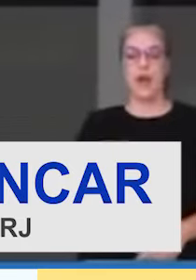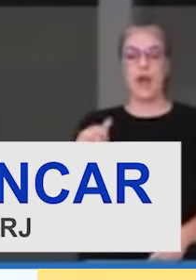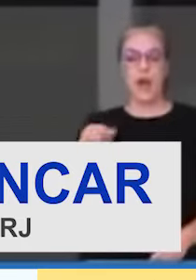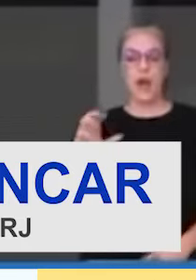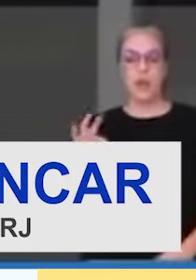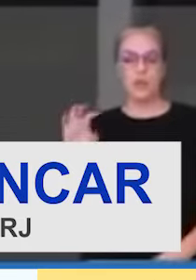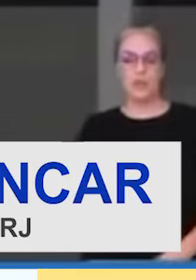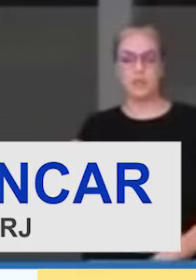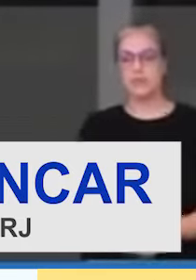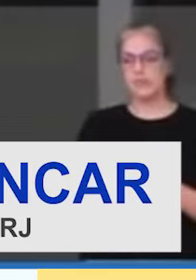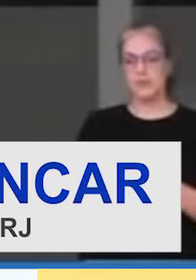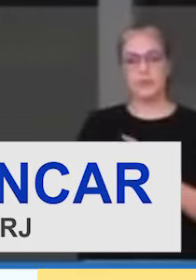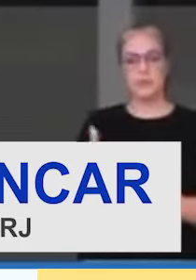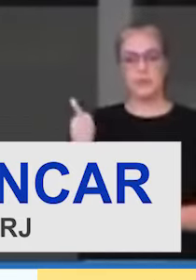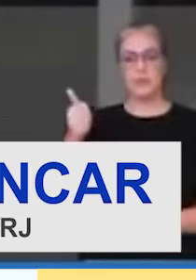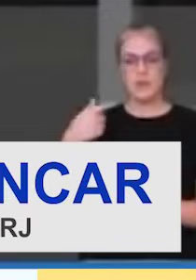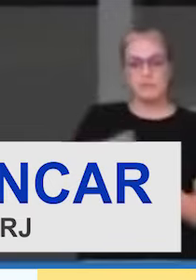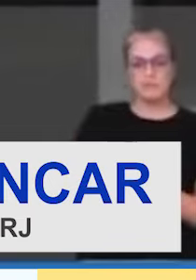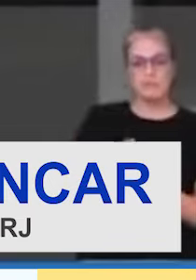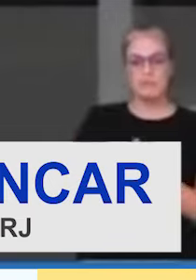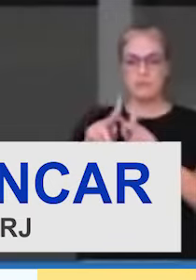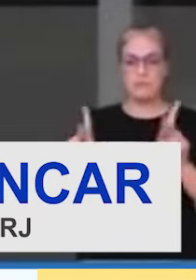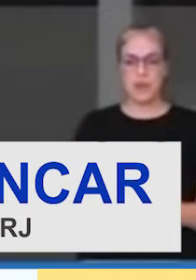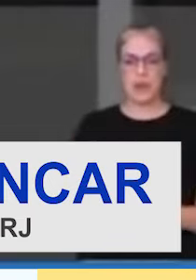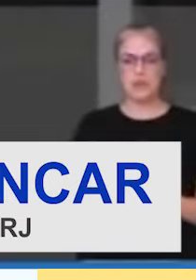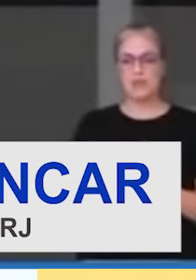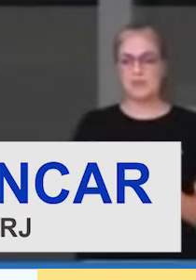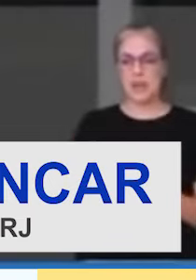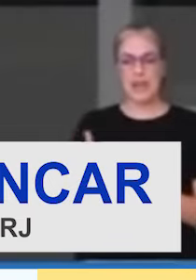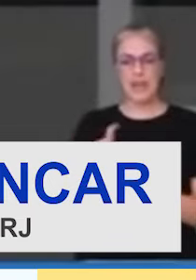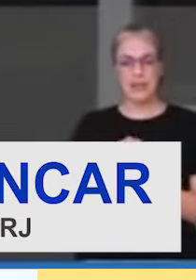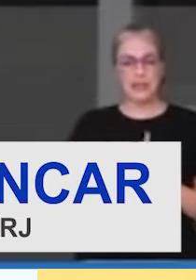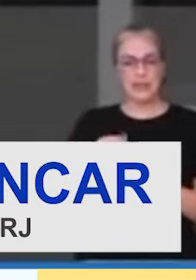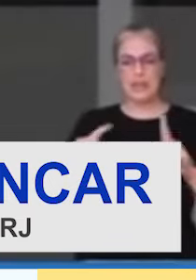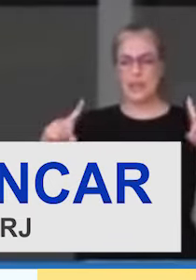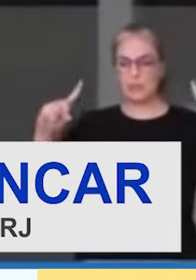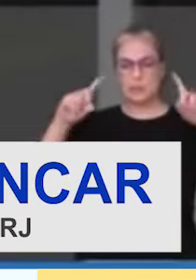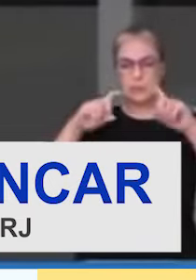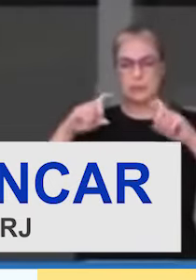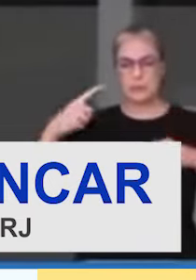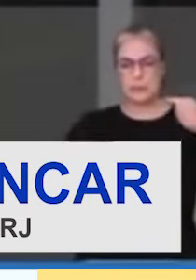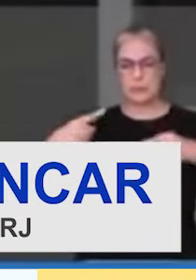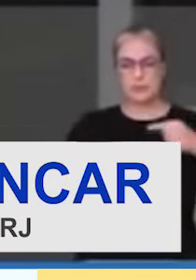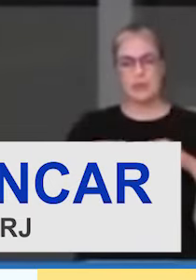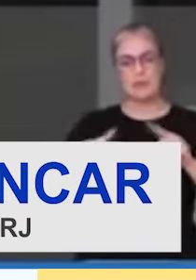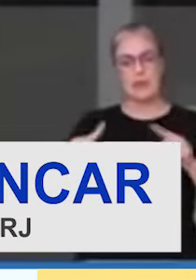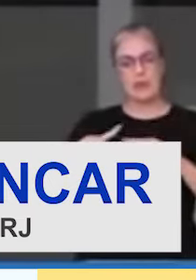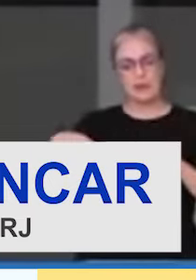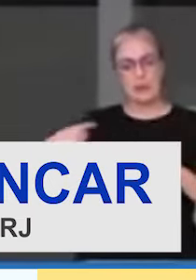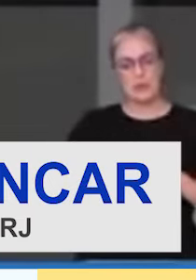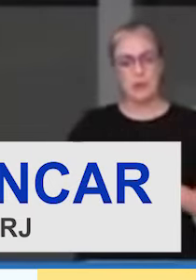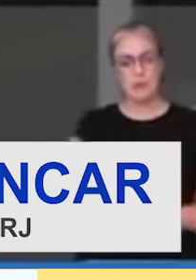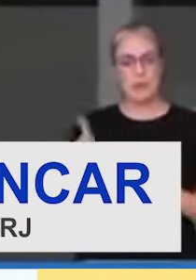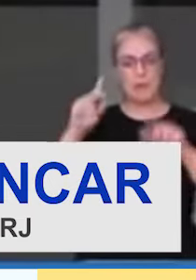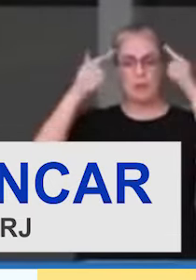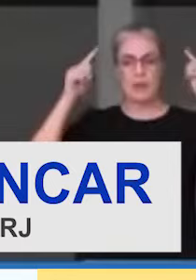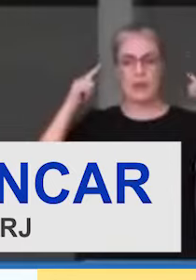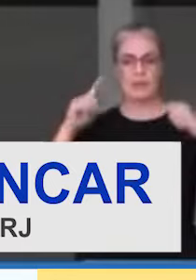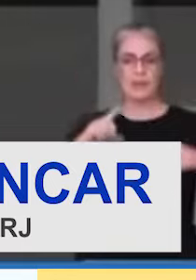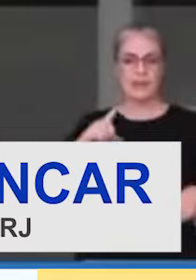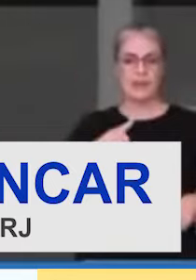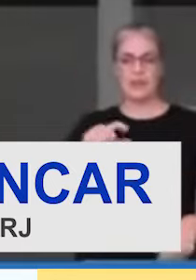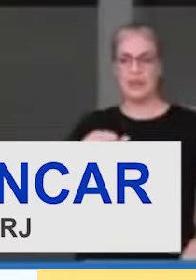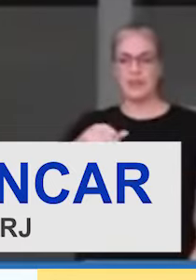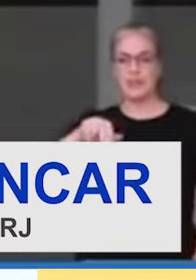numa sociedade conflitada. Depois, ainda na Grécia Antiga, a anistia vem para as